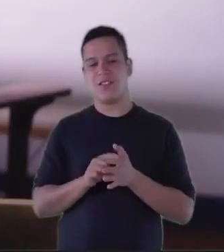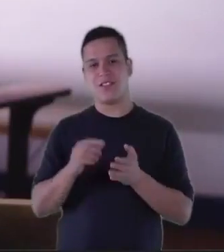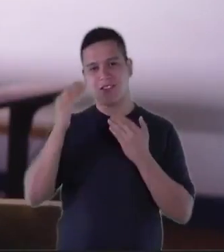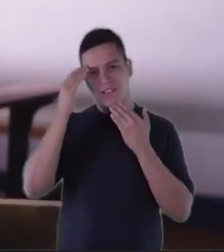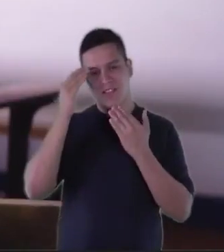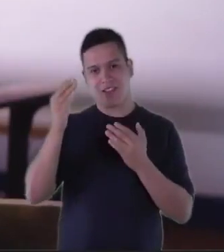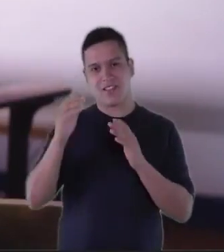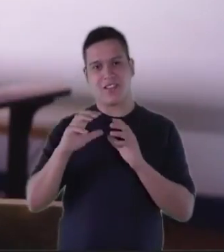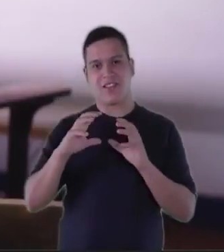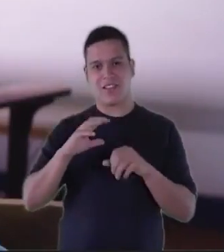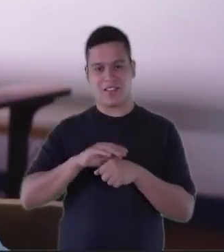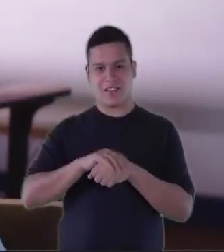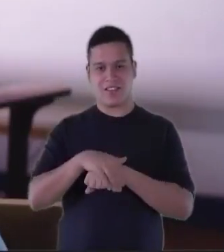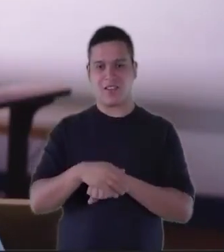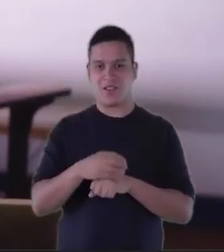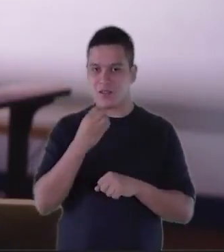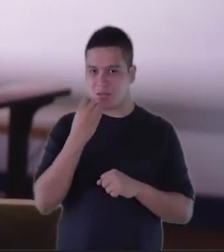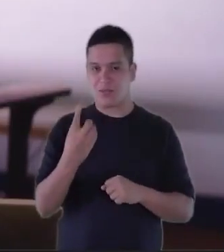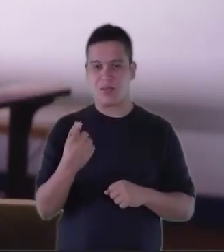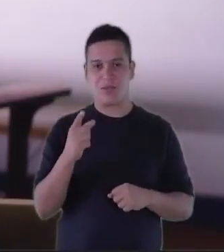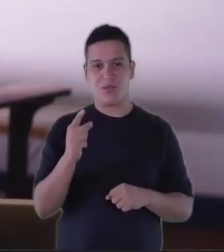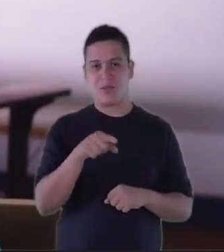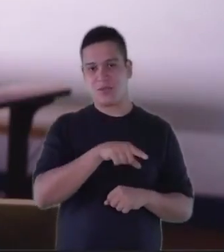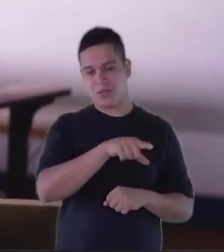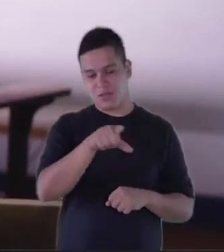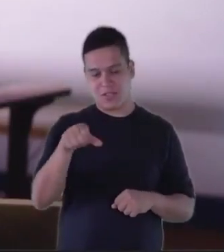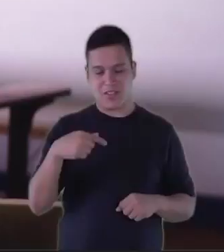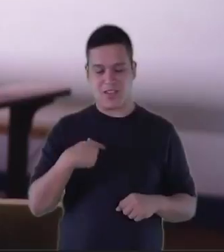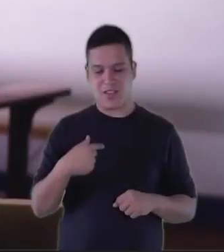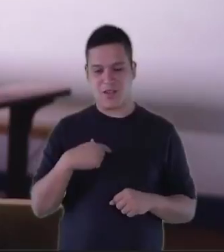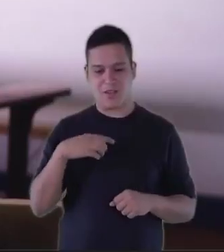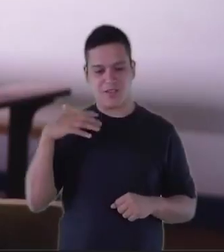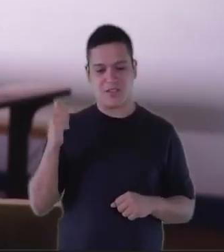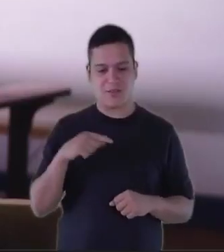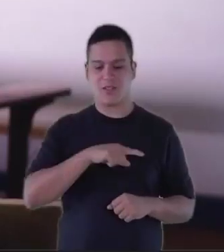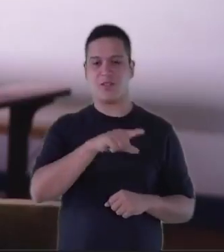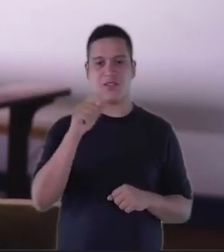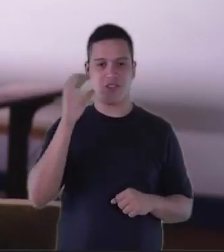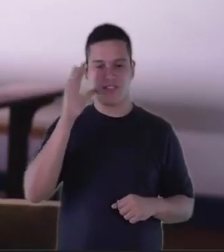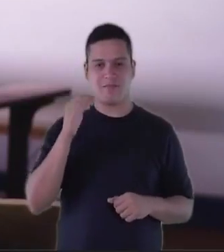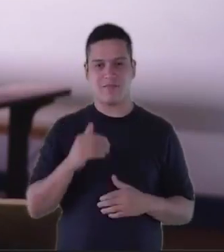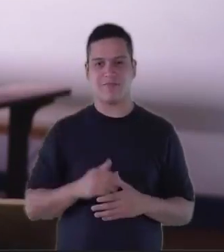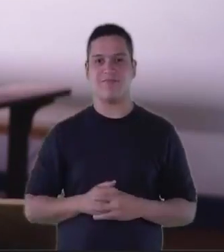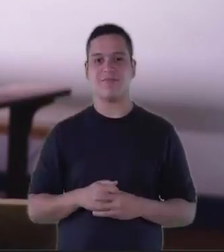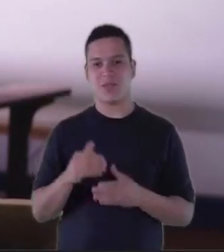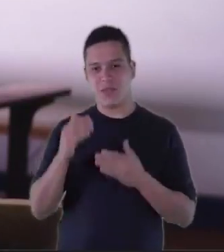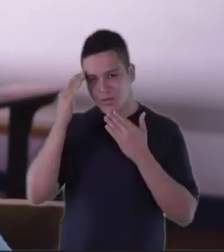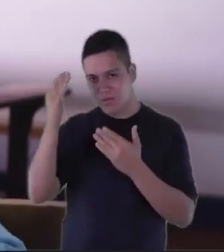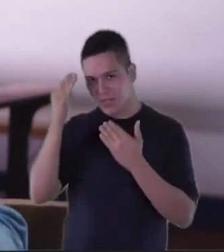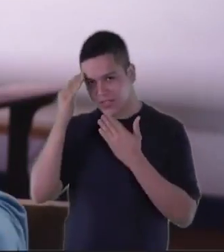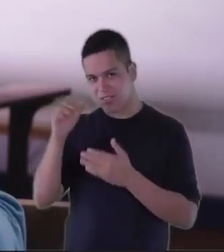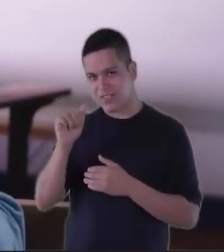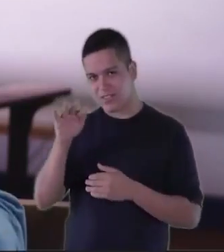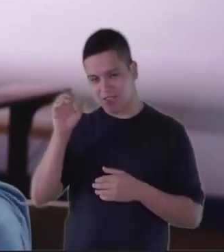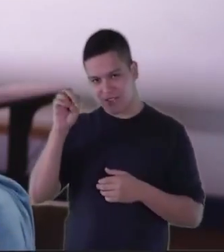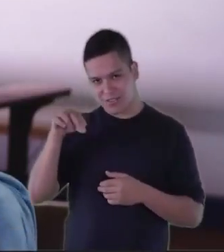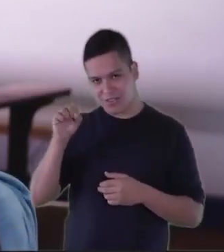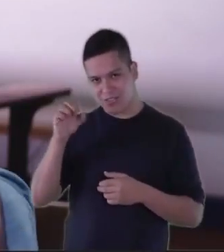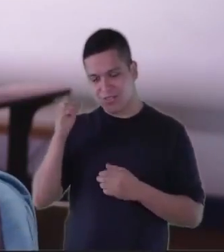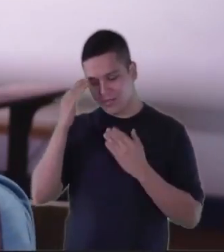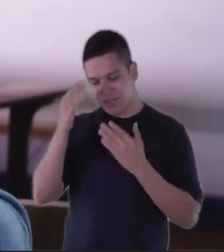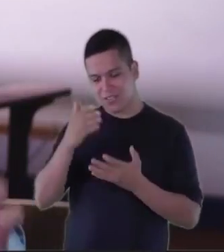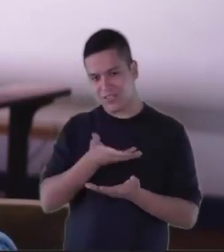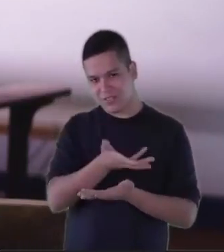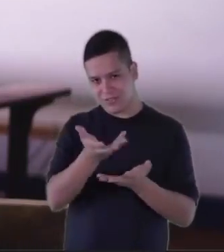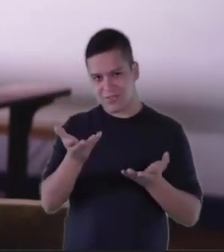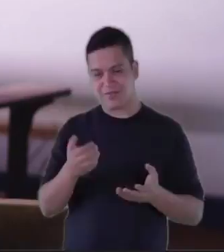vocês proporcionaram para mim e certamente para todo mundo que está nos assistindo. Obrigada, Afonso. Obrigada a todos aí que assistiram.